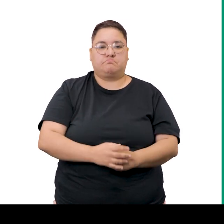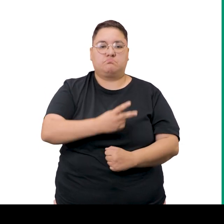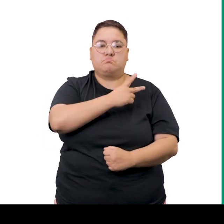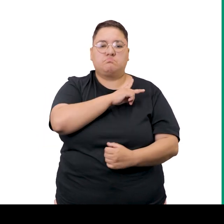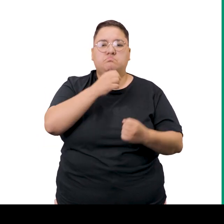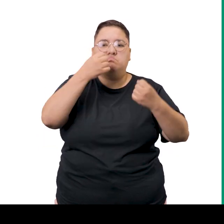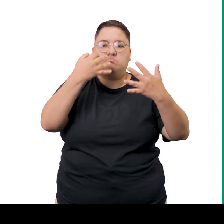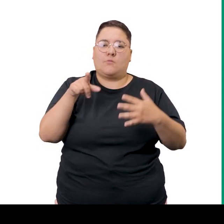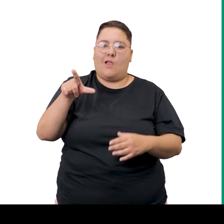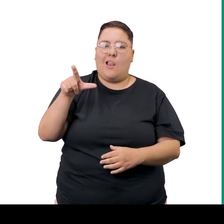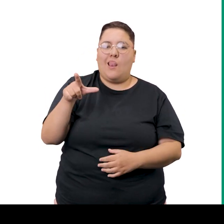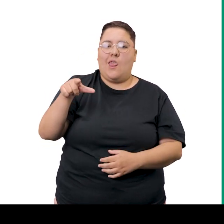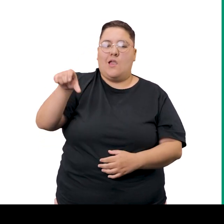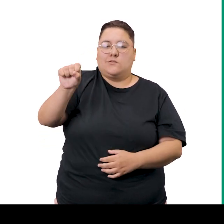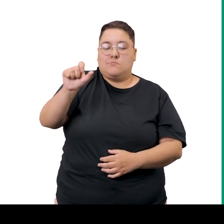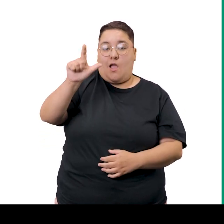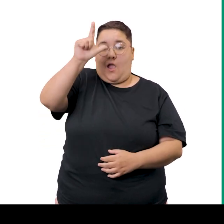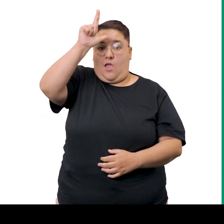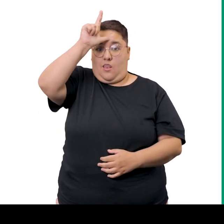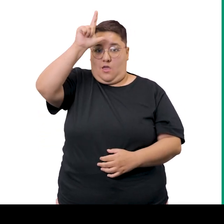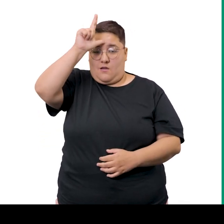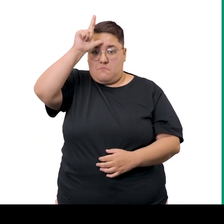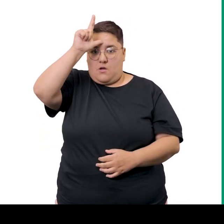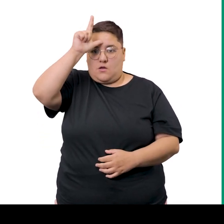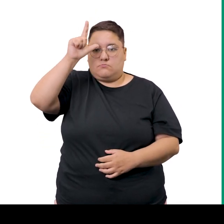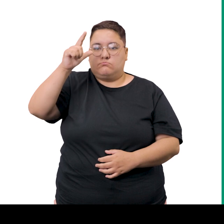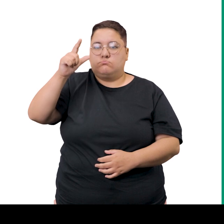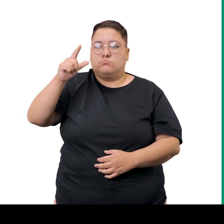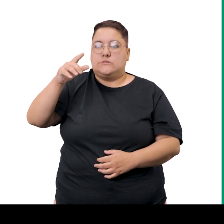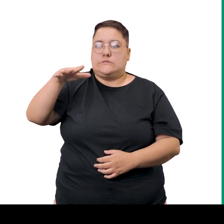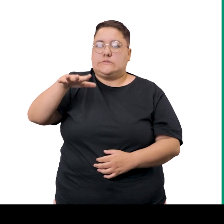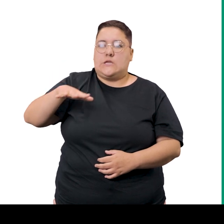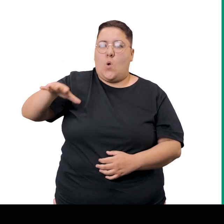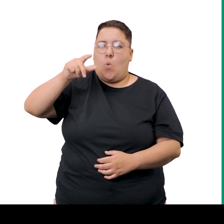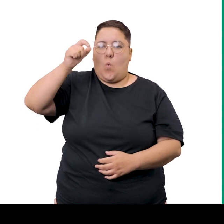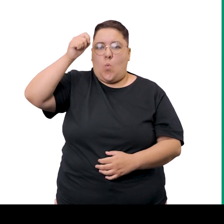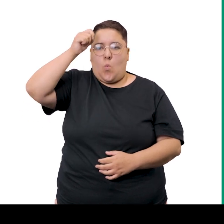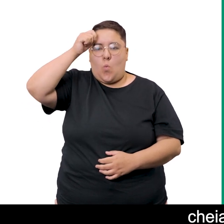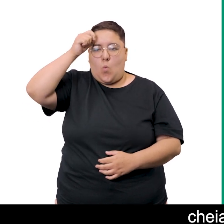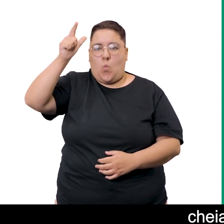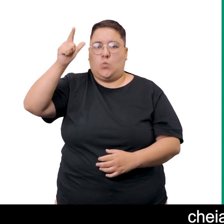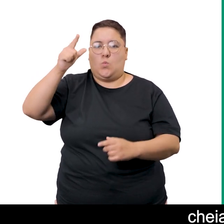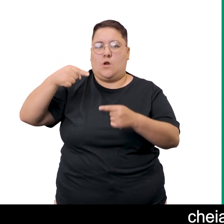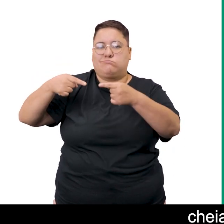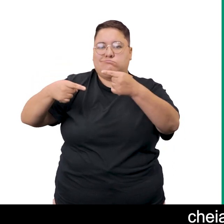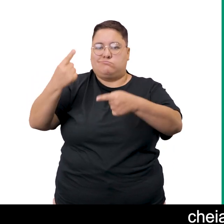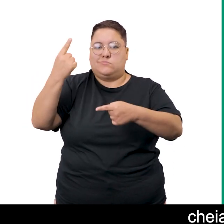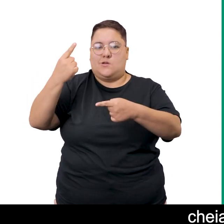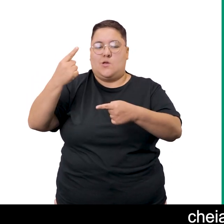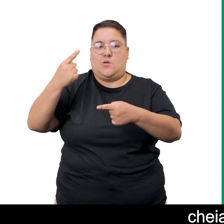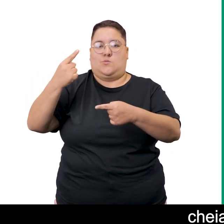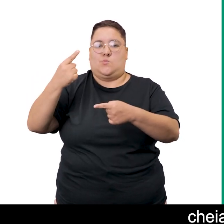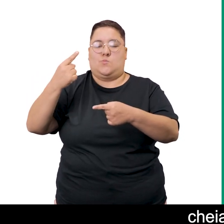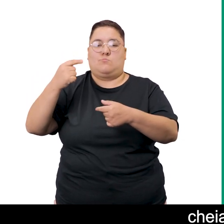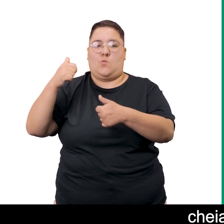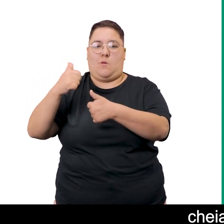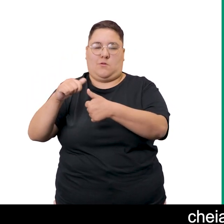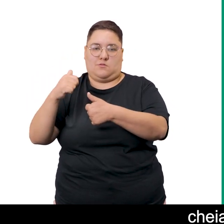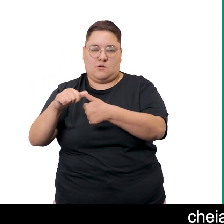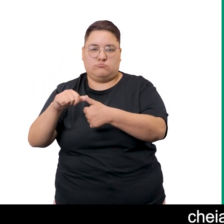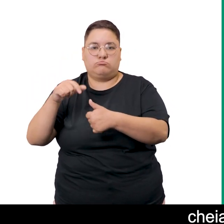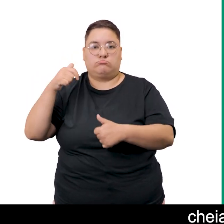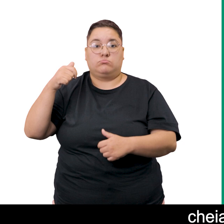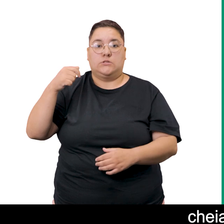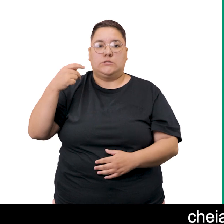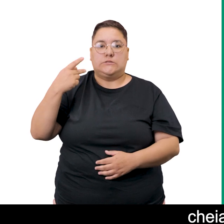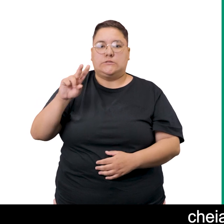como uma lésbica alemã do segmento mais radical da subcultura do couro, cheia de atitude, que sempre carregava